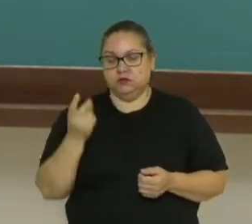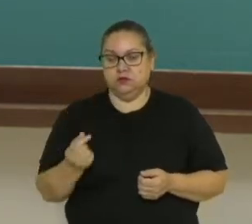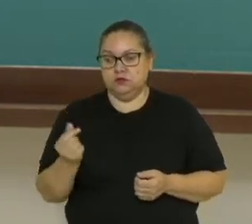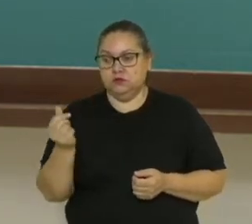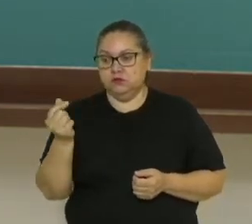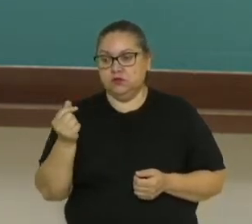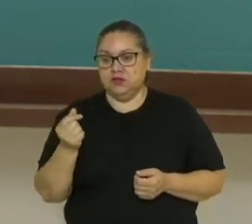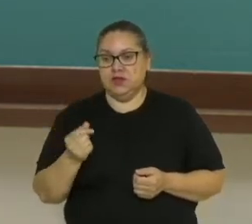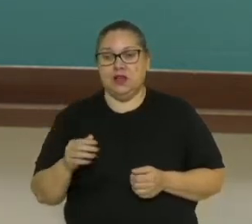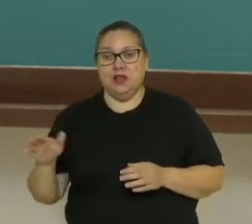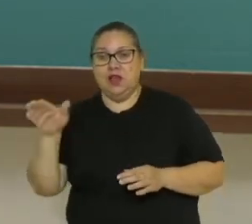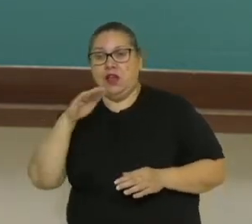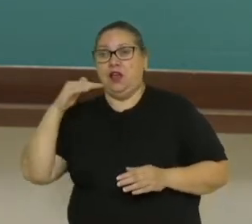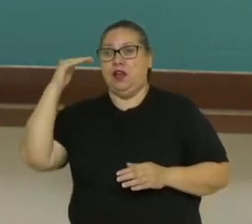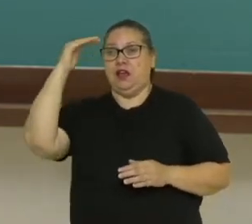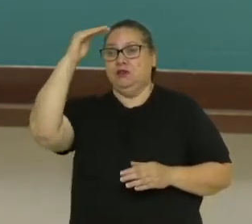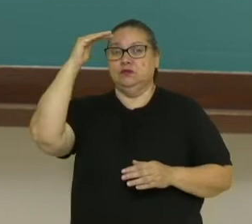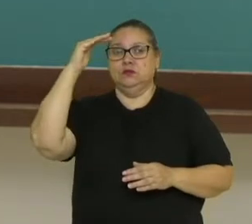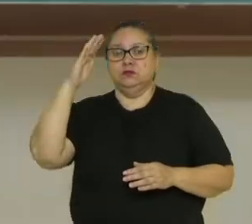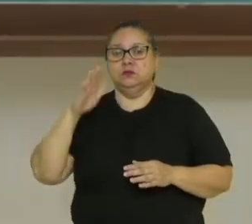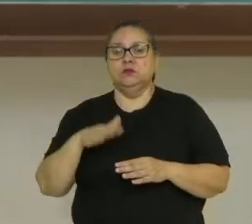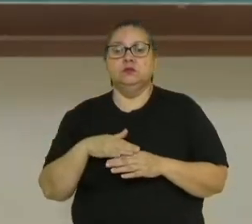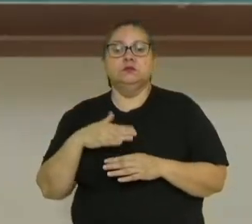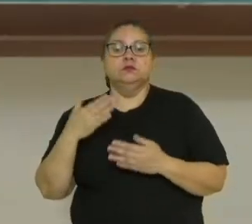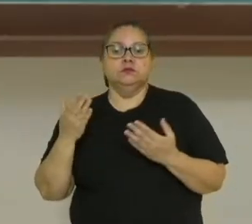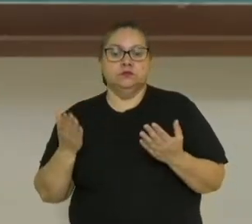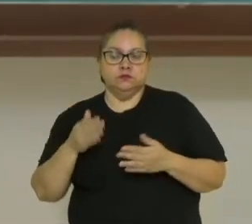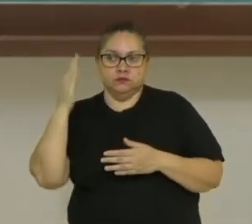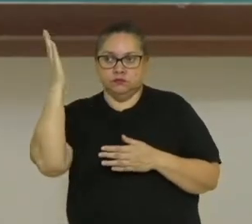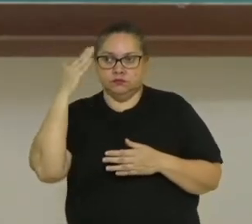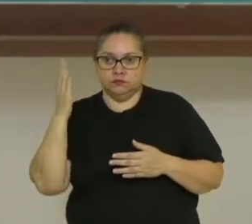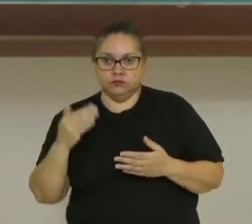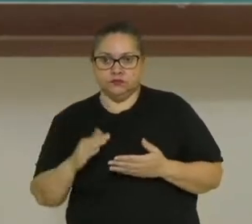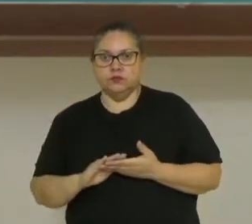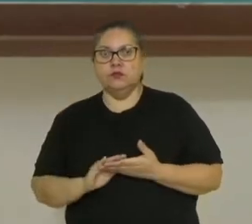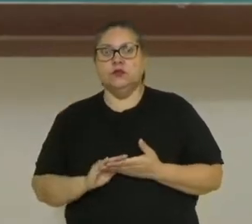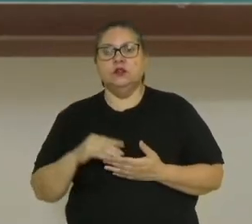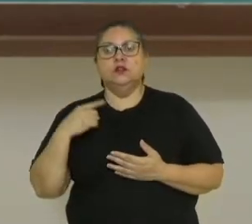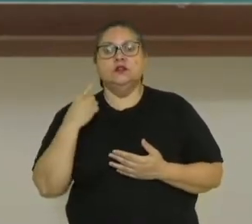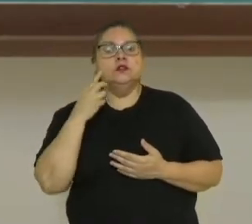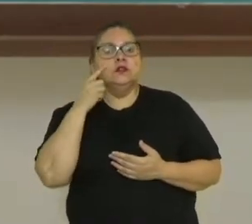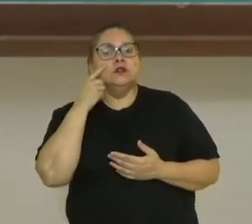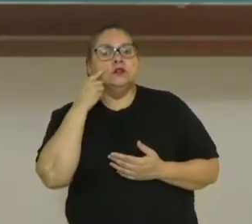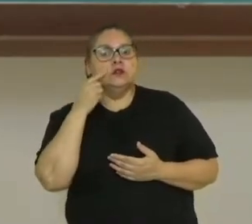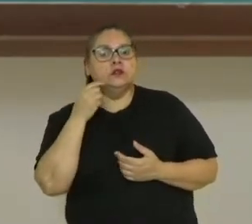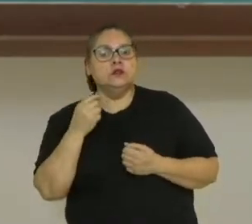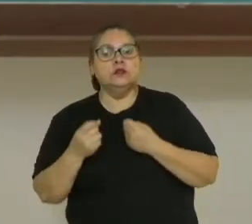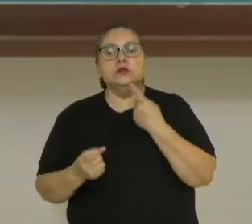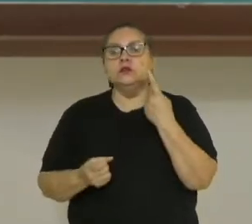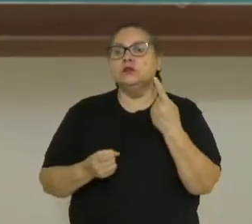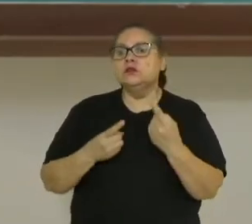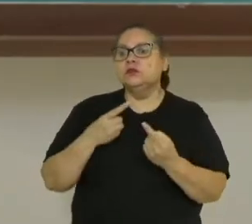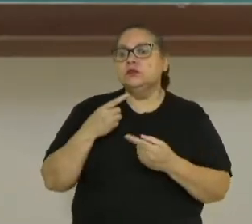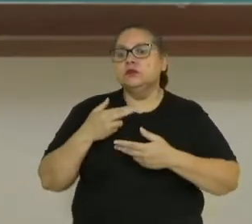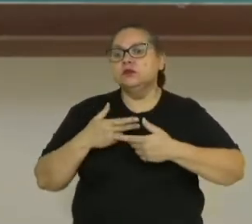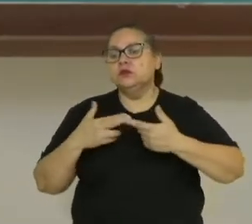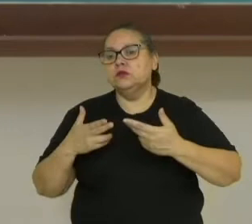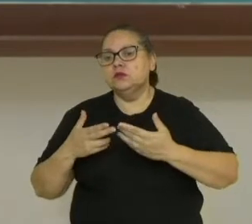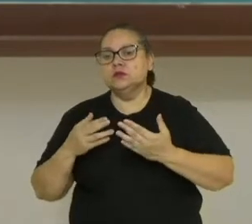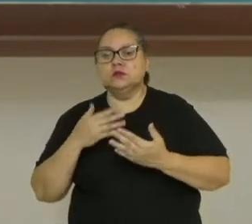salários extremamente altos. Recentemente, no Brasil, né, nós vimos algumas polêmicas